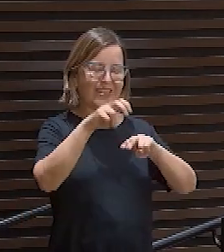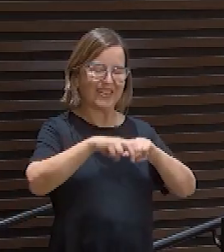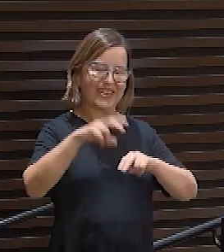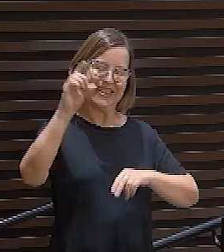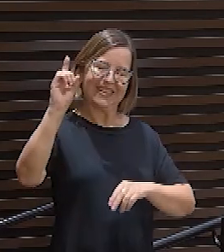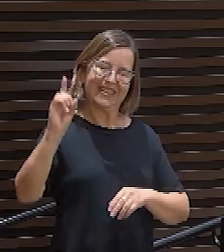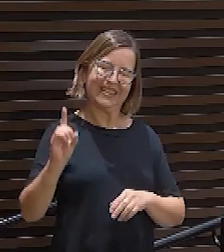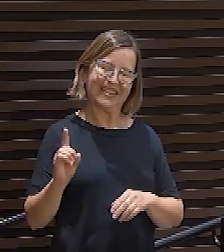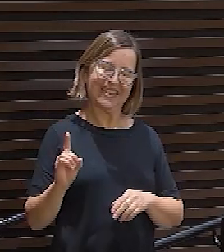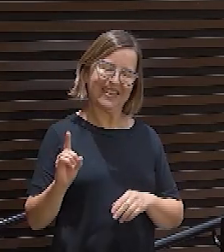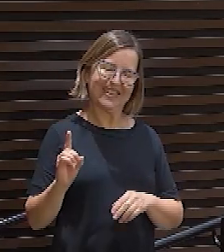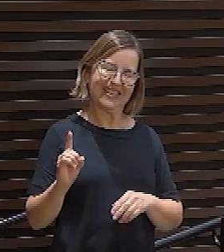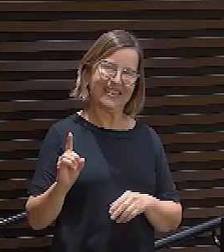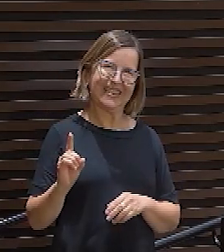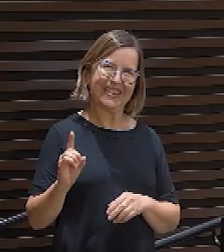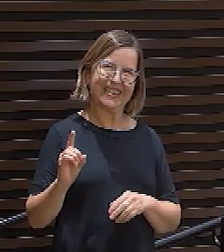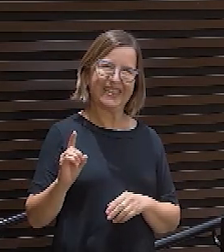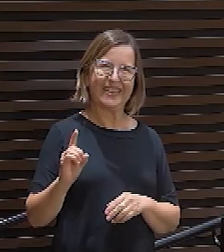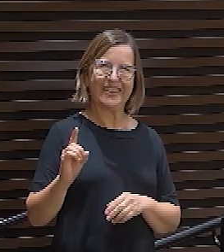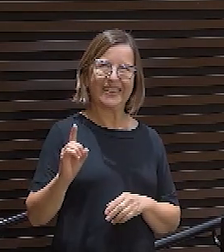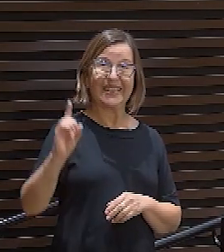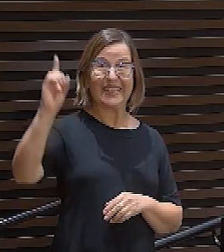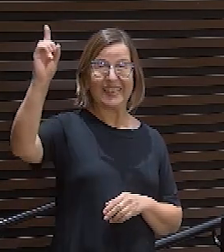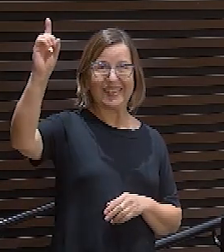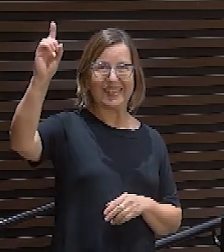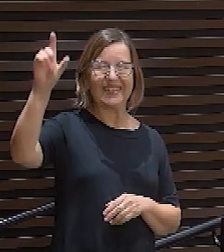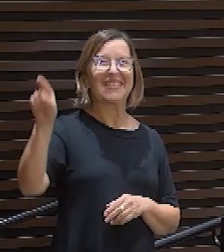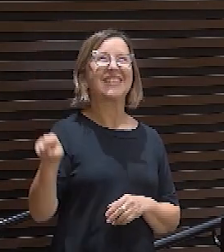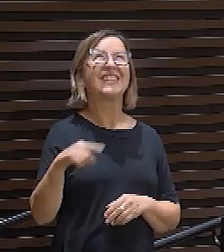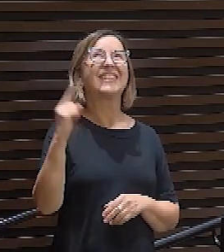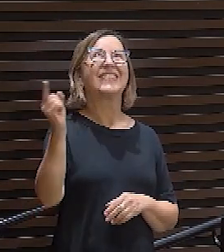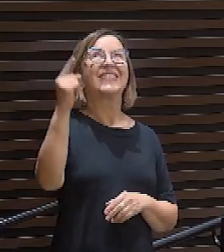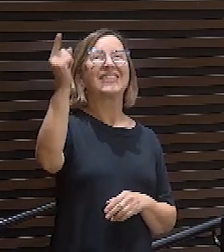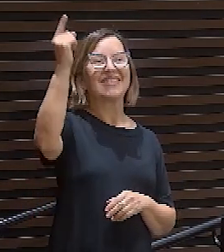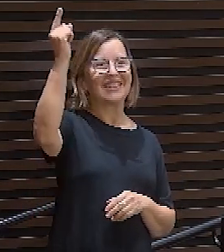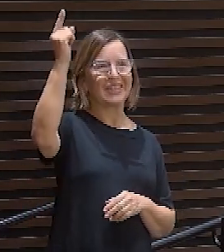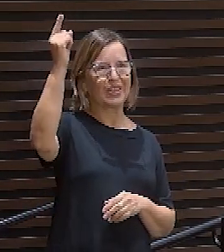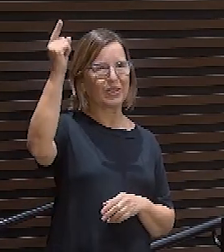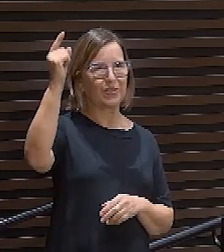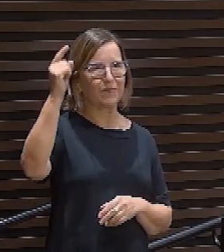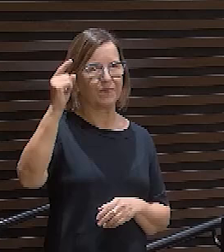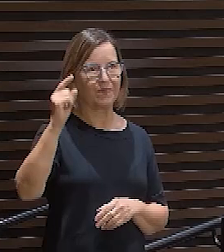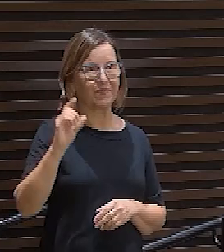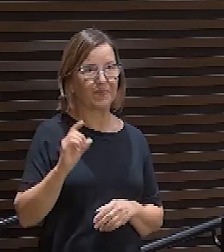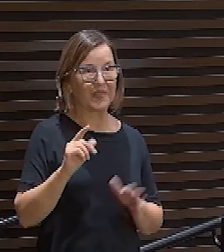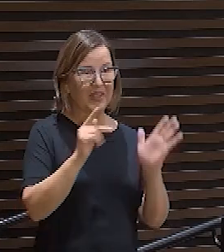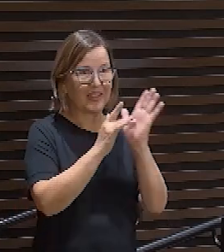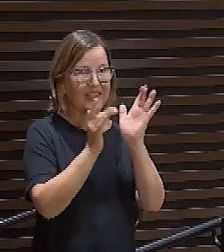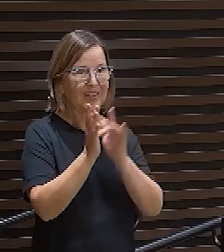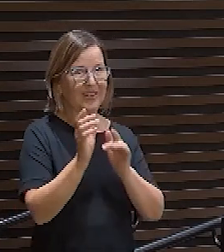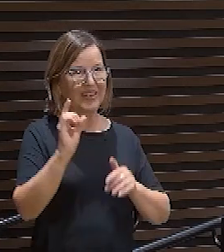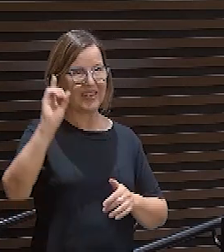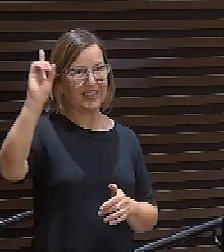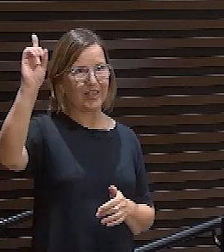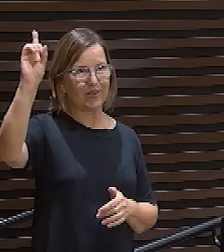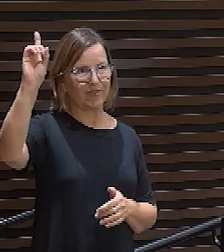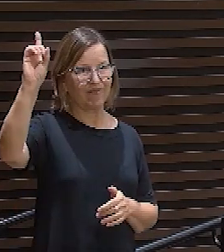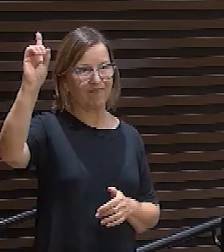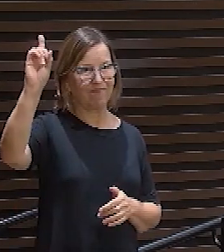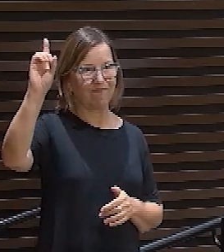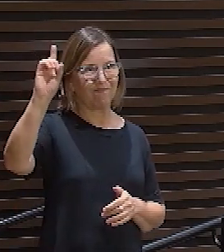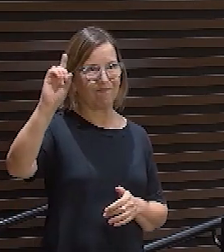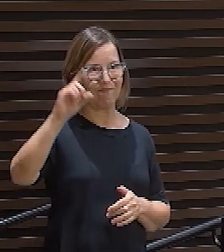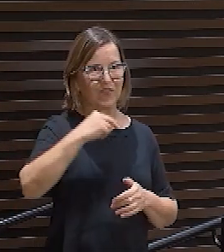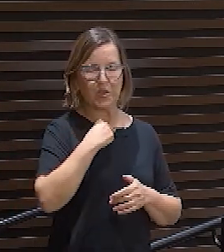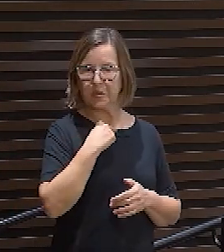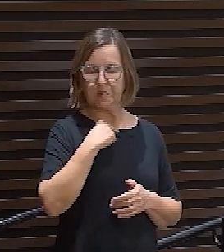direita da majestade nas alturas. Ele é Deus, e a gente não pode diminuir